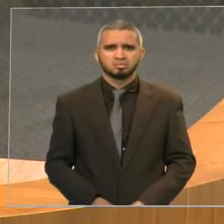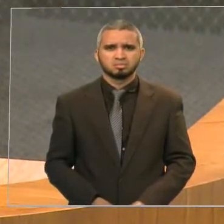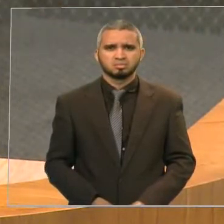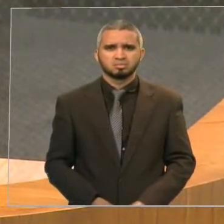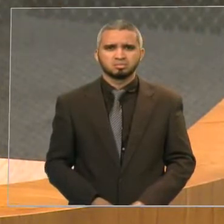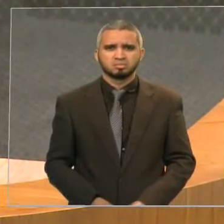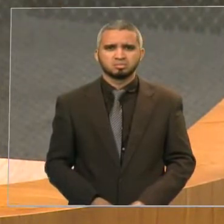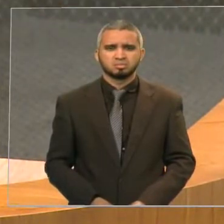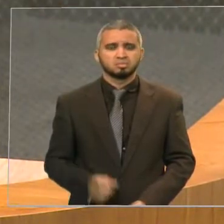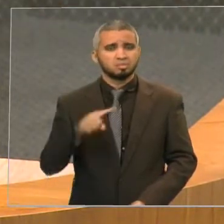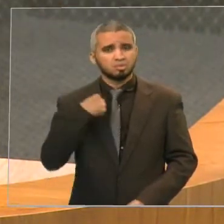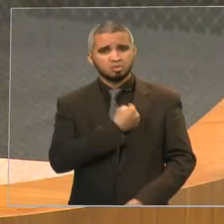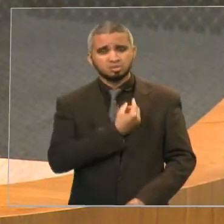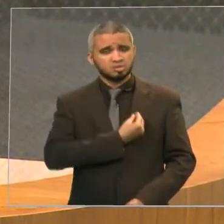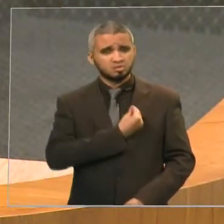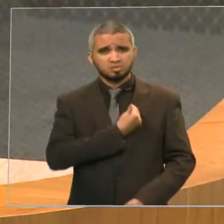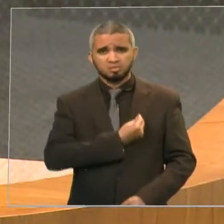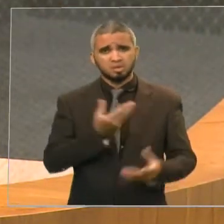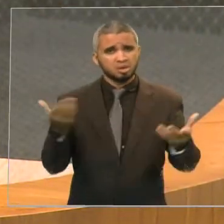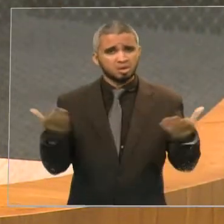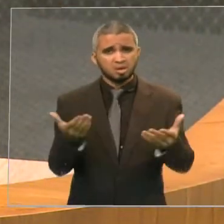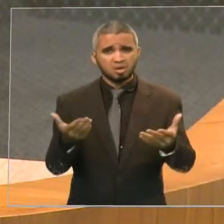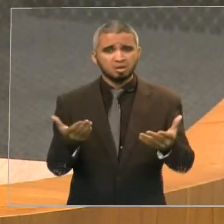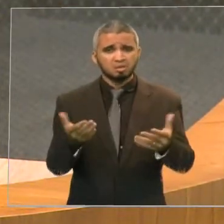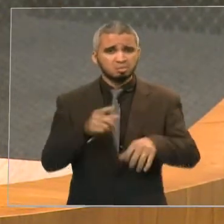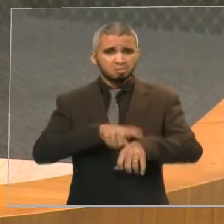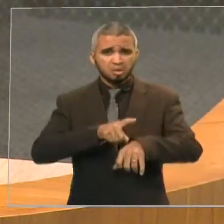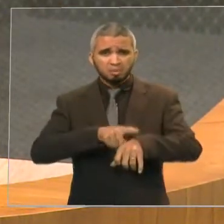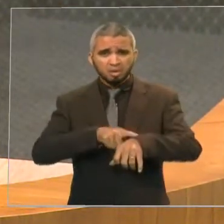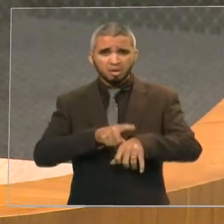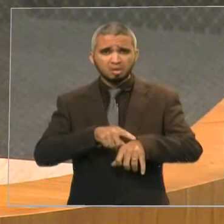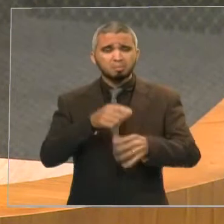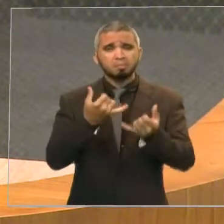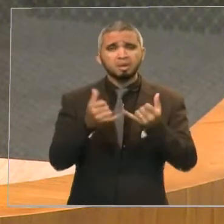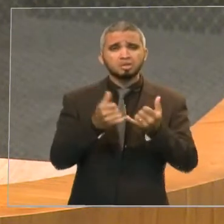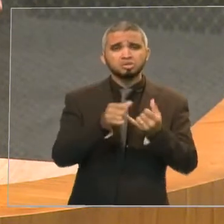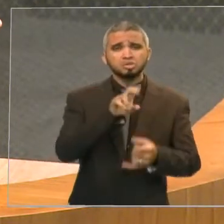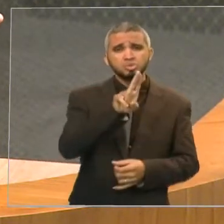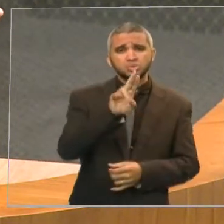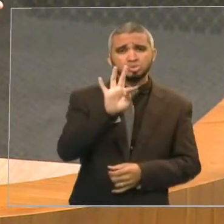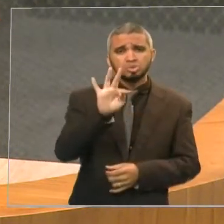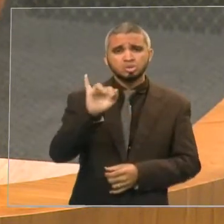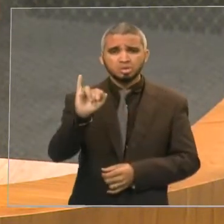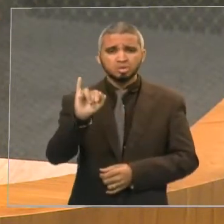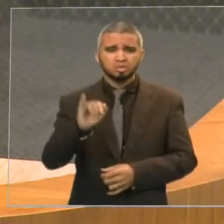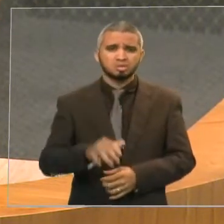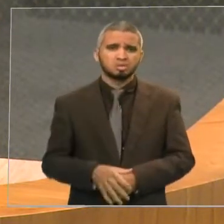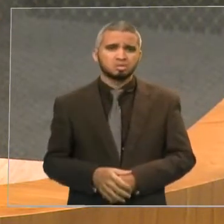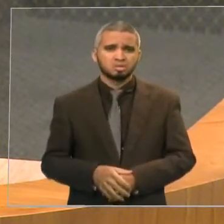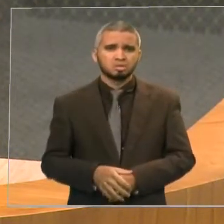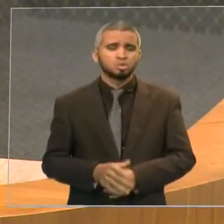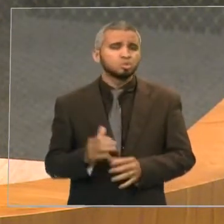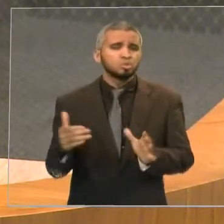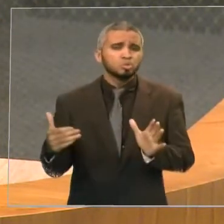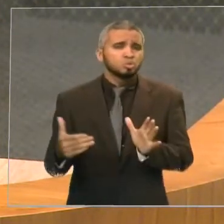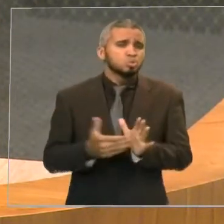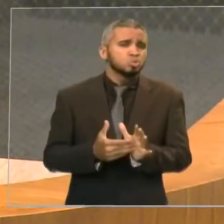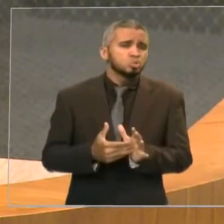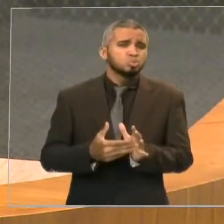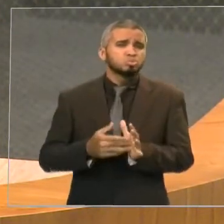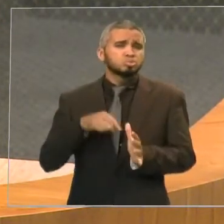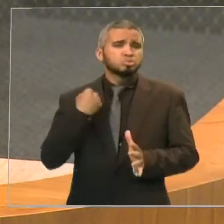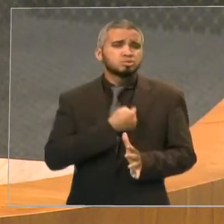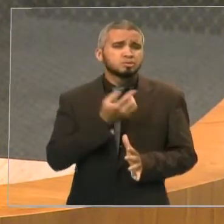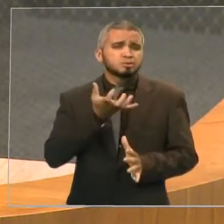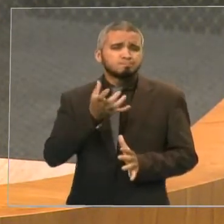Estamos vivendo os últimos momentos de UTI, a última tentativa do indivíduo. A última tentativa do